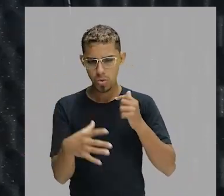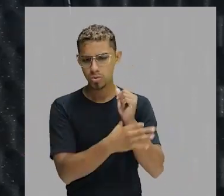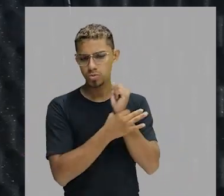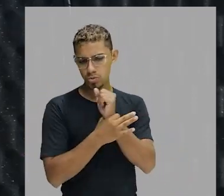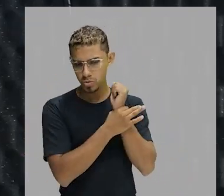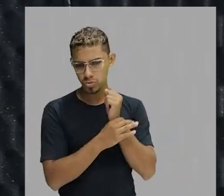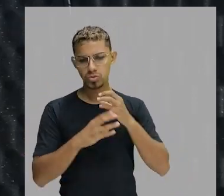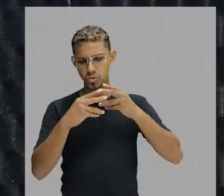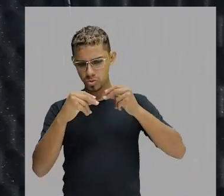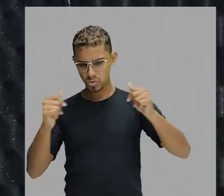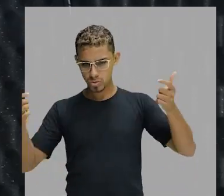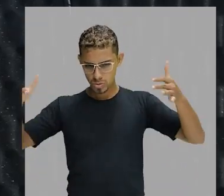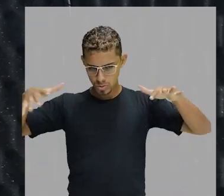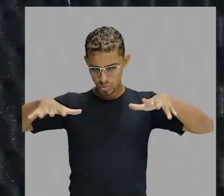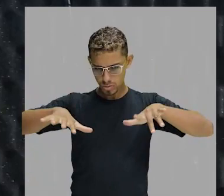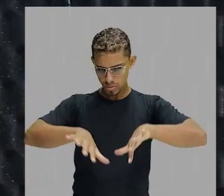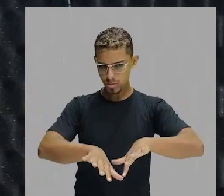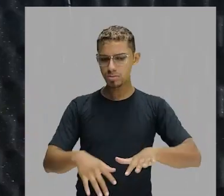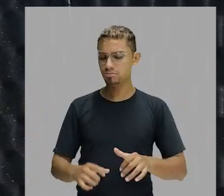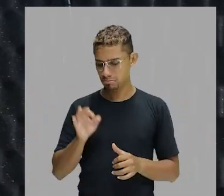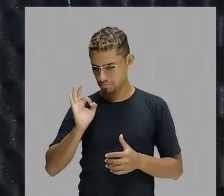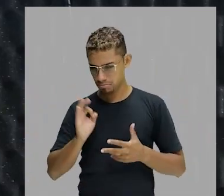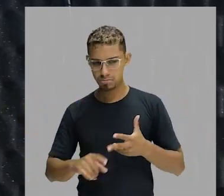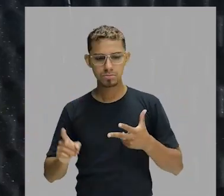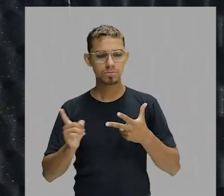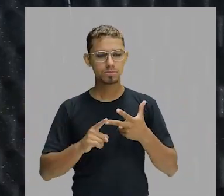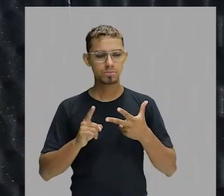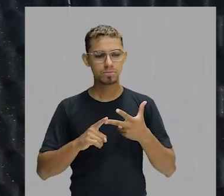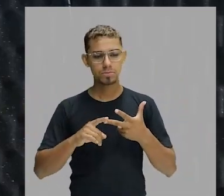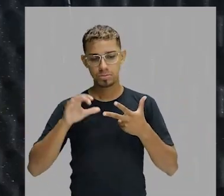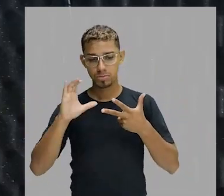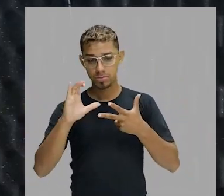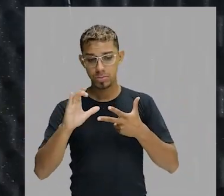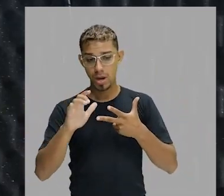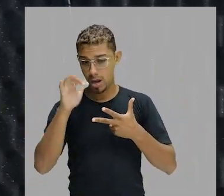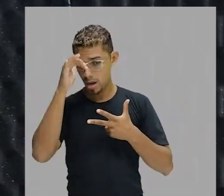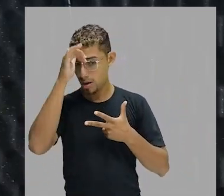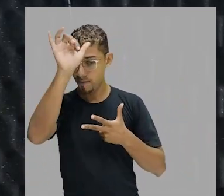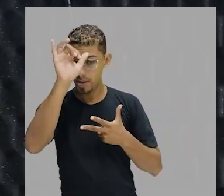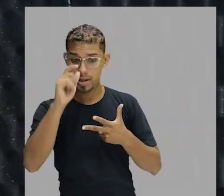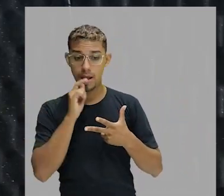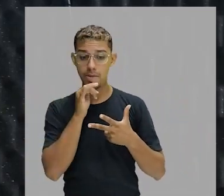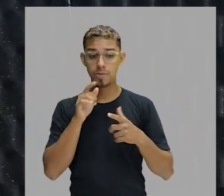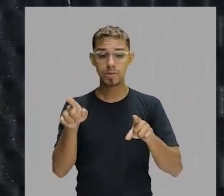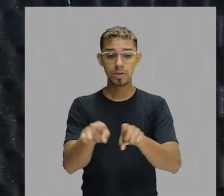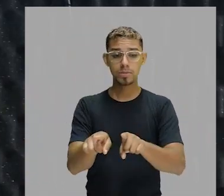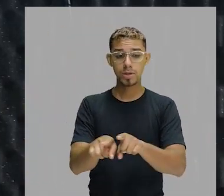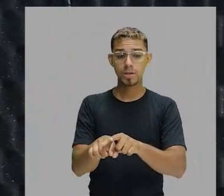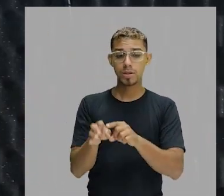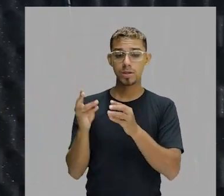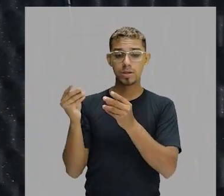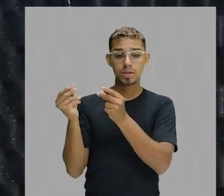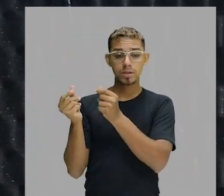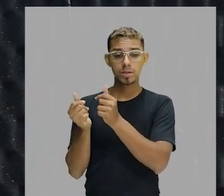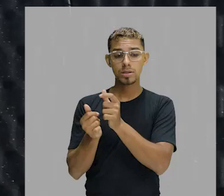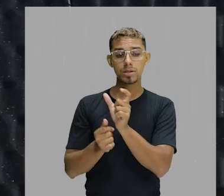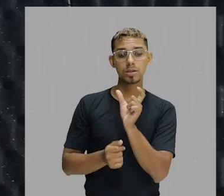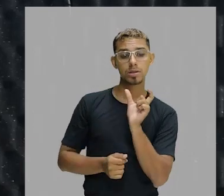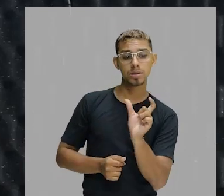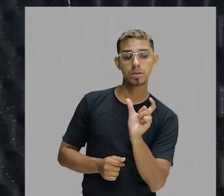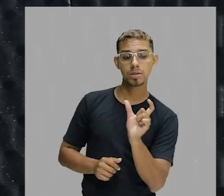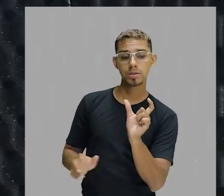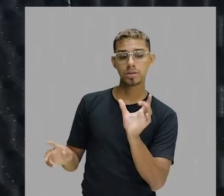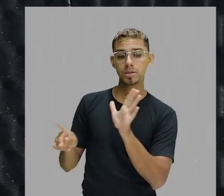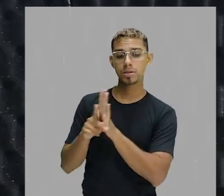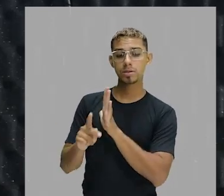Prevenir deslizamentos? Com certeza. Os deslizamentos de terra, galera, tá? Eles estão diretamente